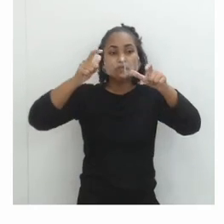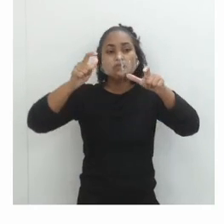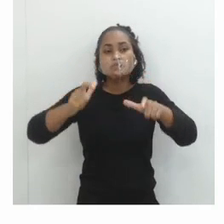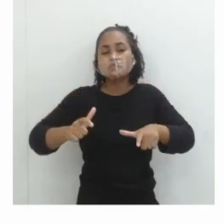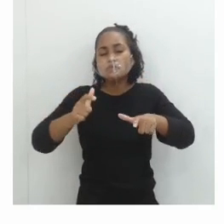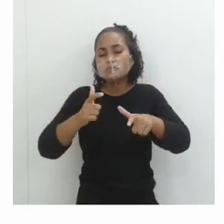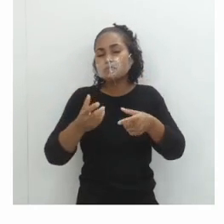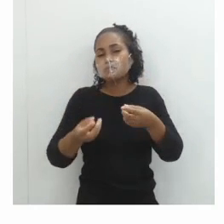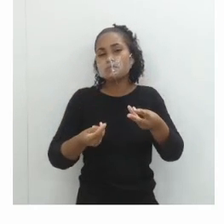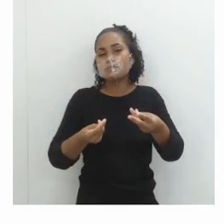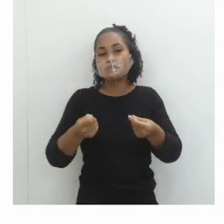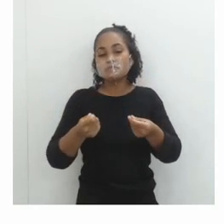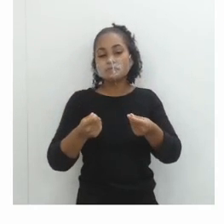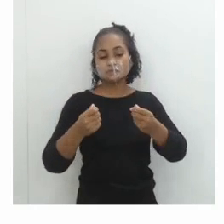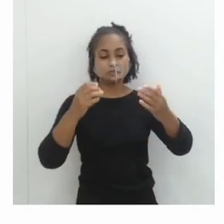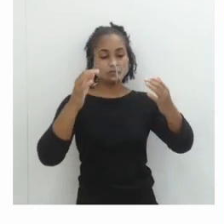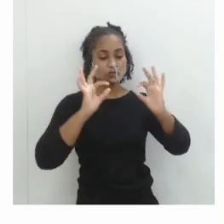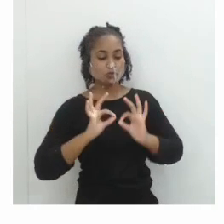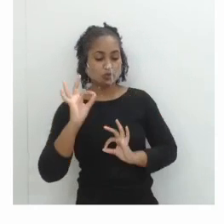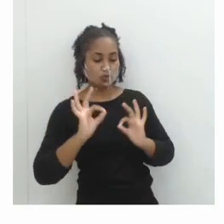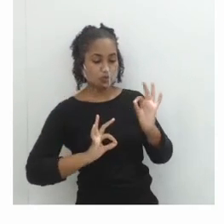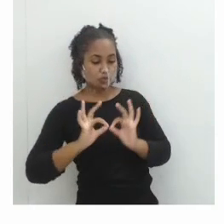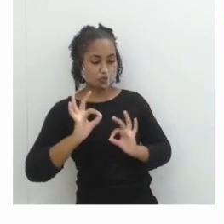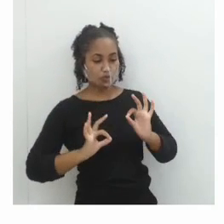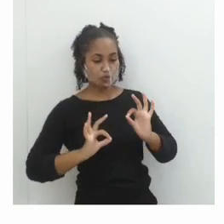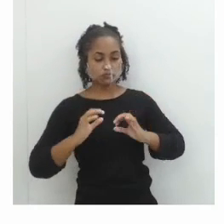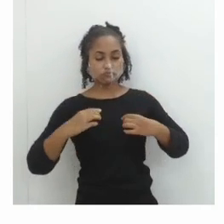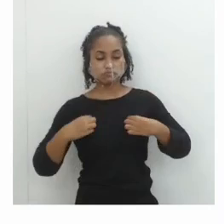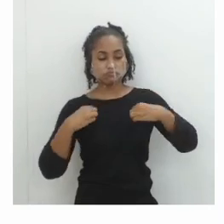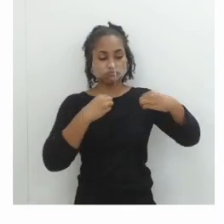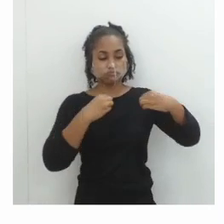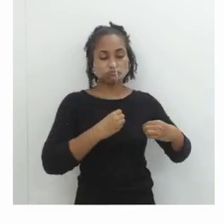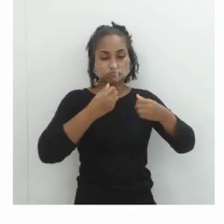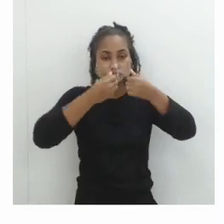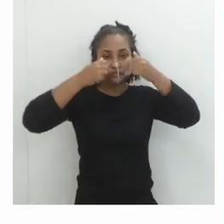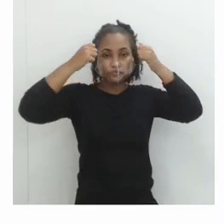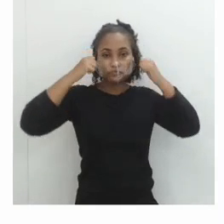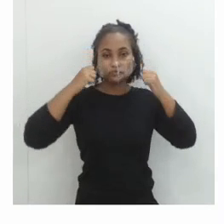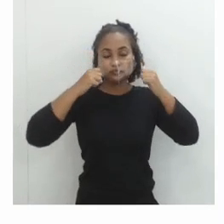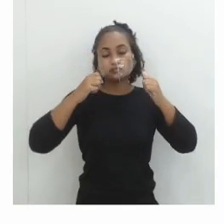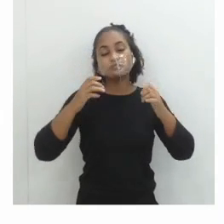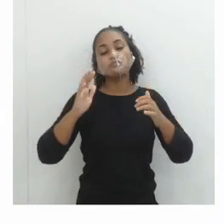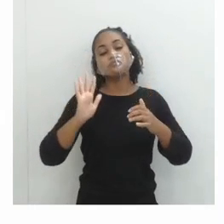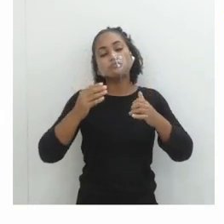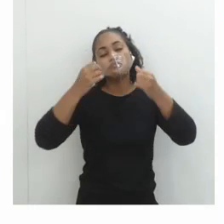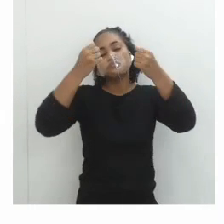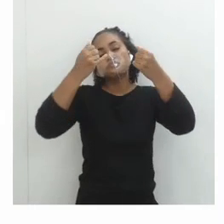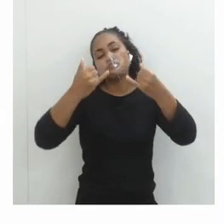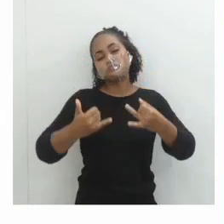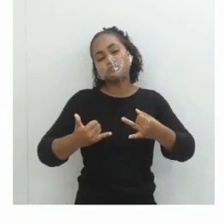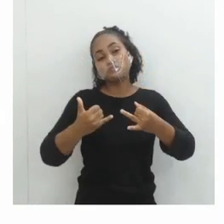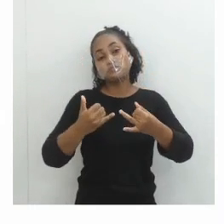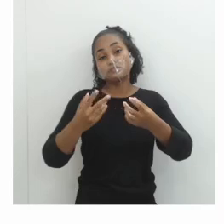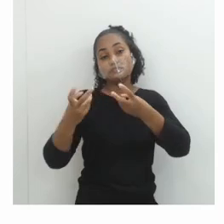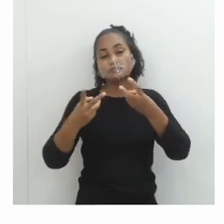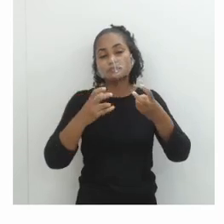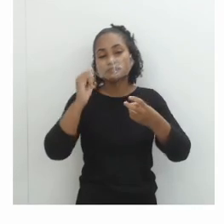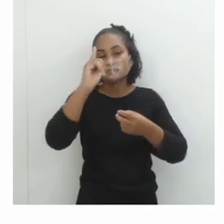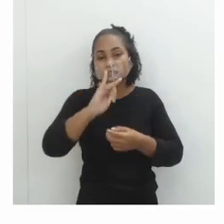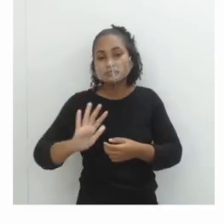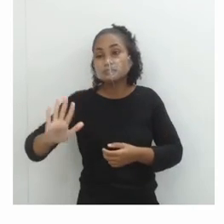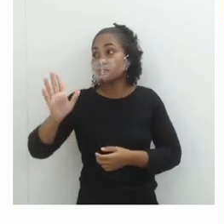destinado como se fosse um camarim para troca de figurinos e máscaras. Tá? Aí, como eu falei para vocês, nessa imagem a gente consegue